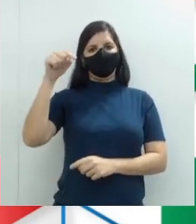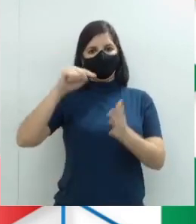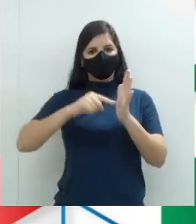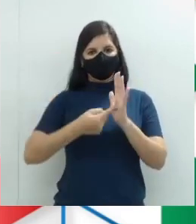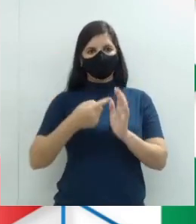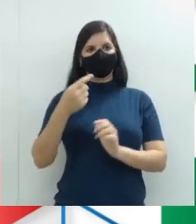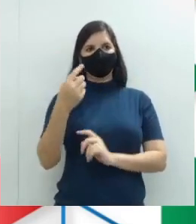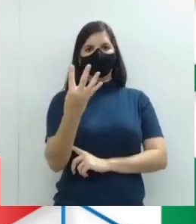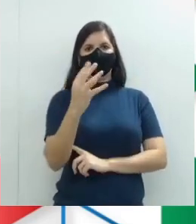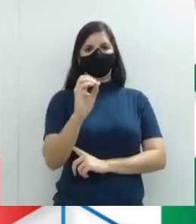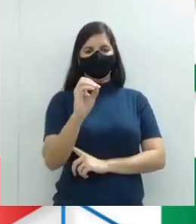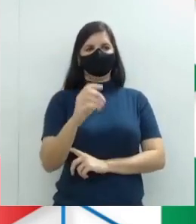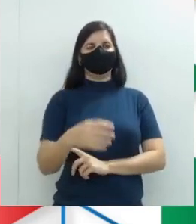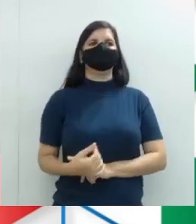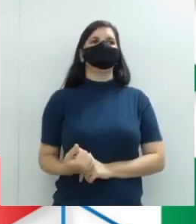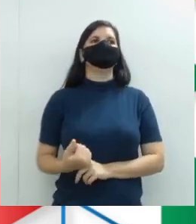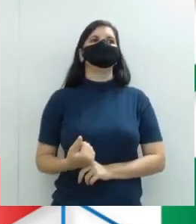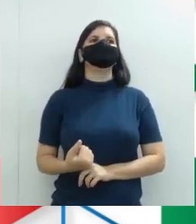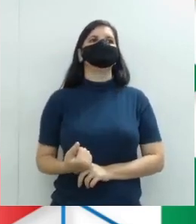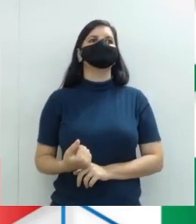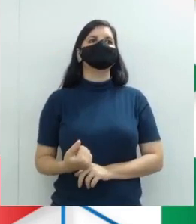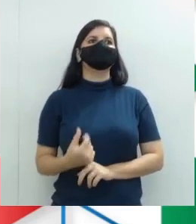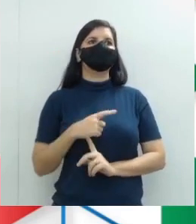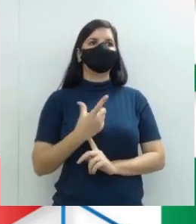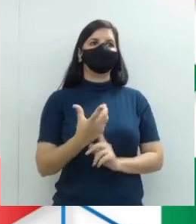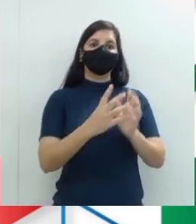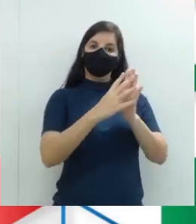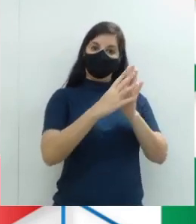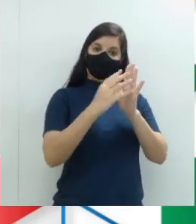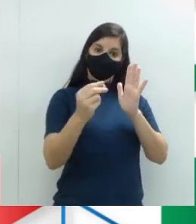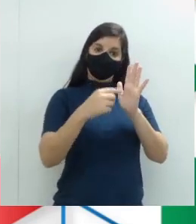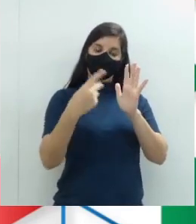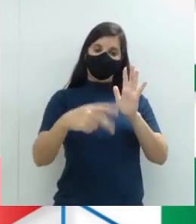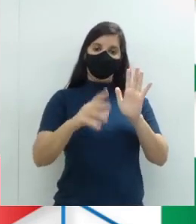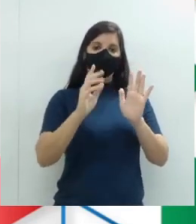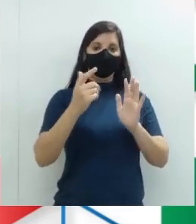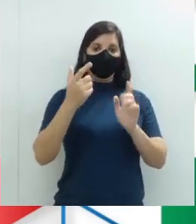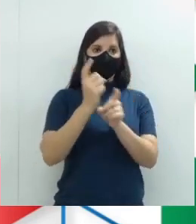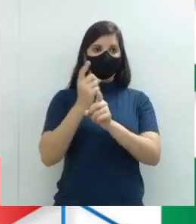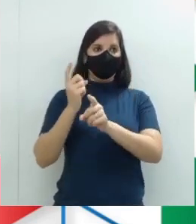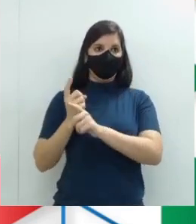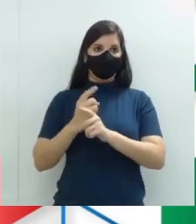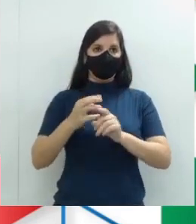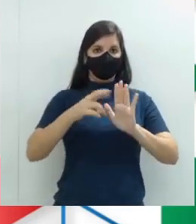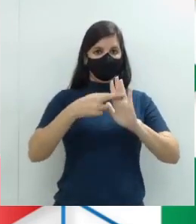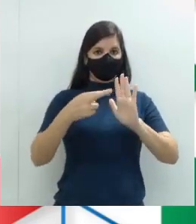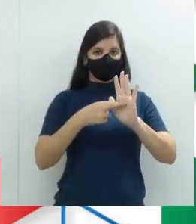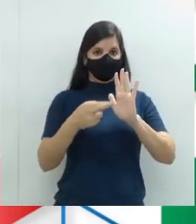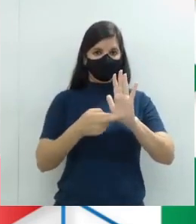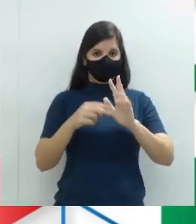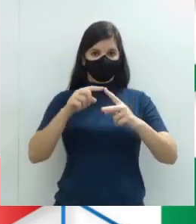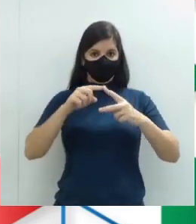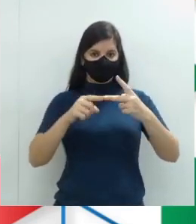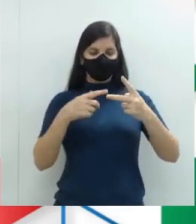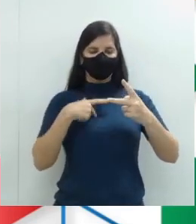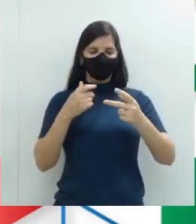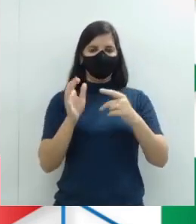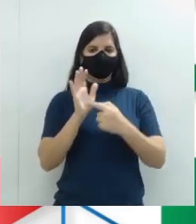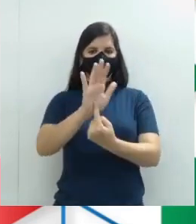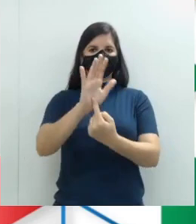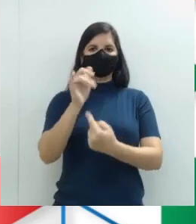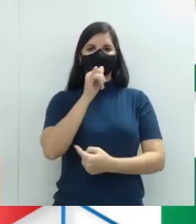A.40. Tá? Então vamos lá. Fórmula de recorrência são duas regras que a gente já viu. Vou mostrar o exemplo para